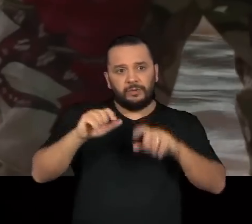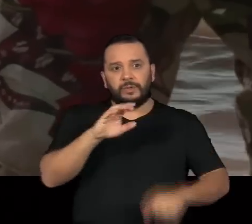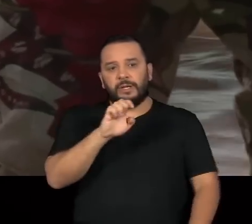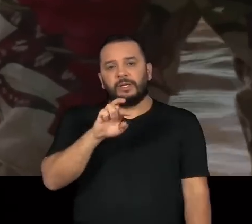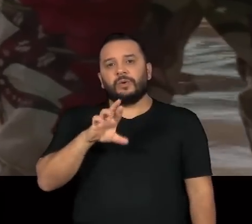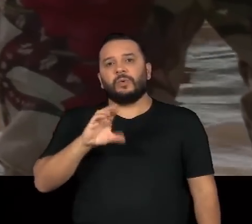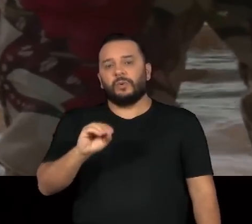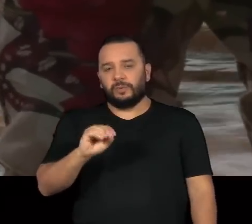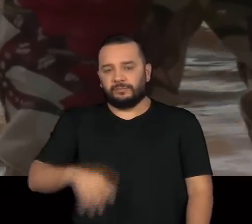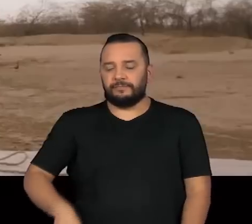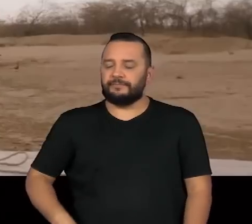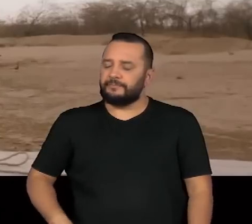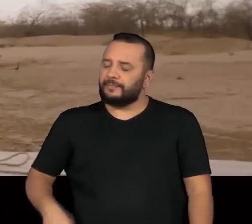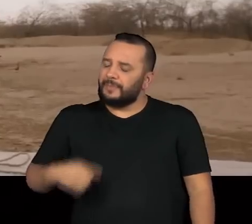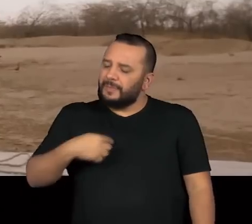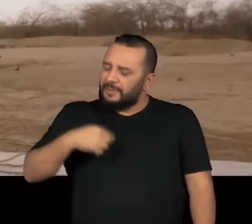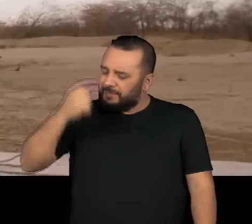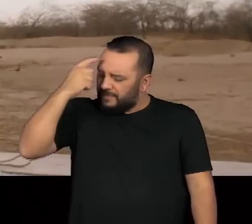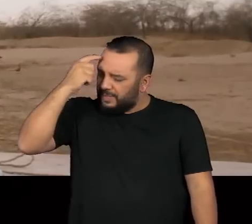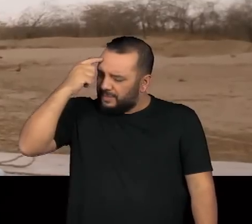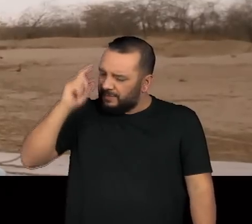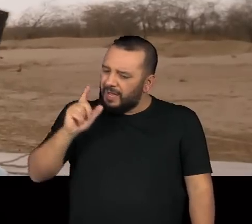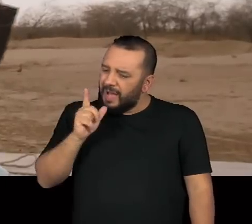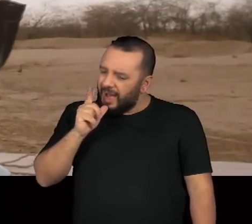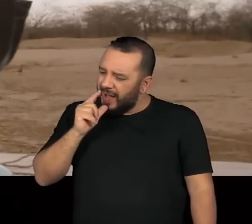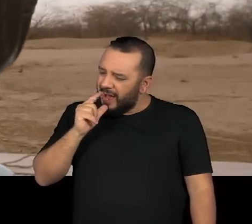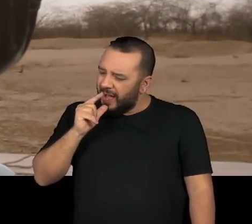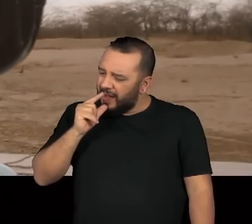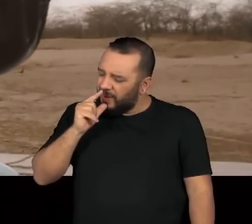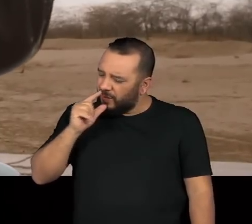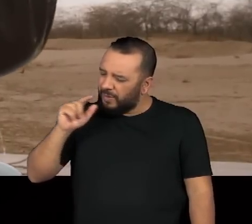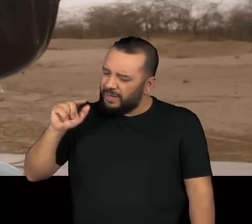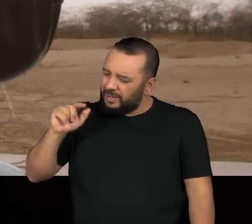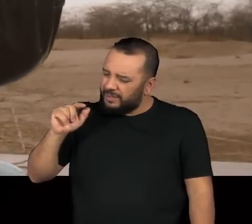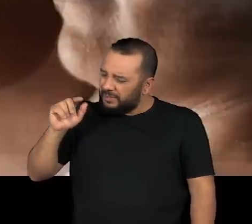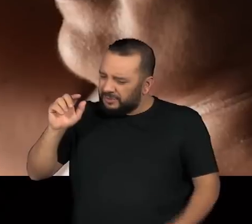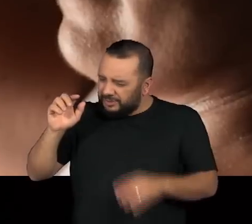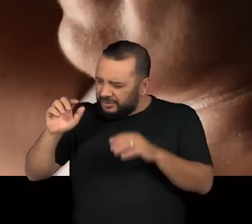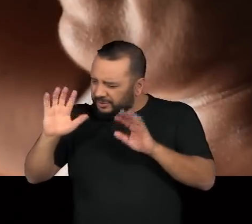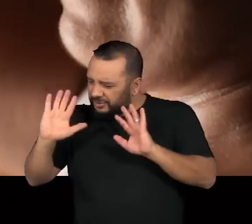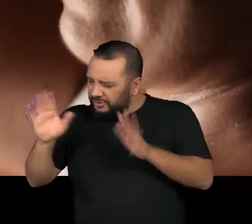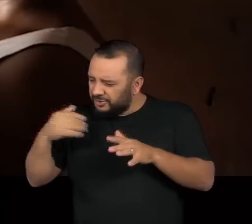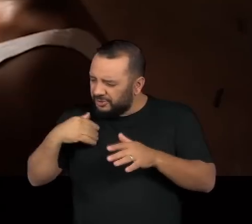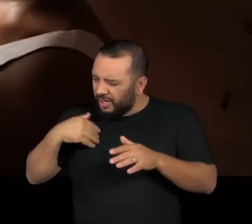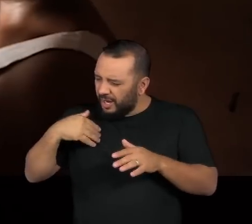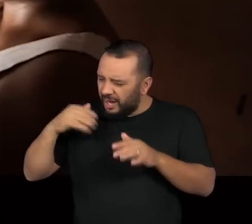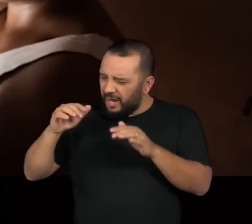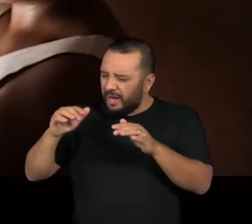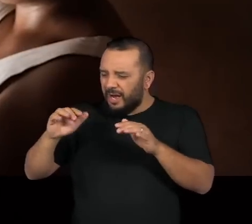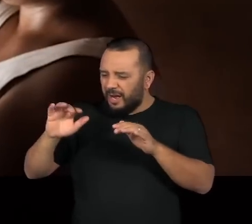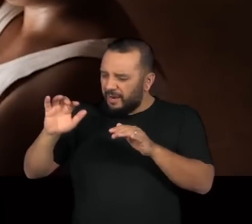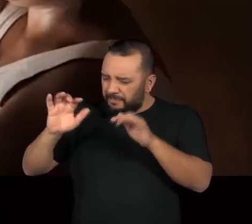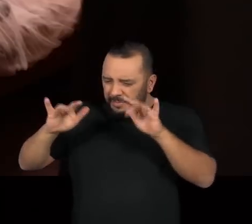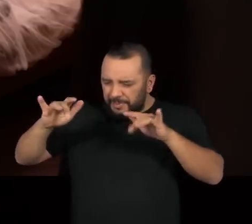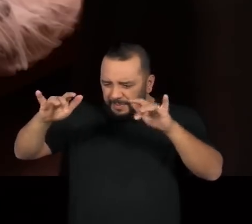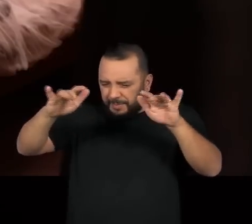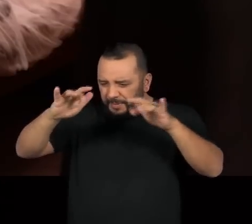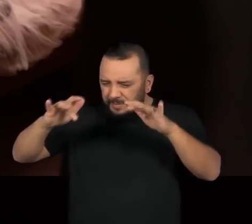Gosto de pensar que uma mesma molécula de água pode ter sido um dia compartilhada entre todos os seres vivos. E,